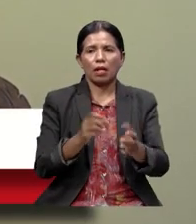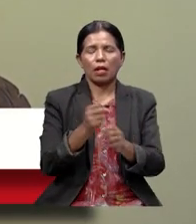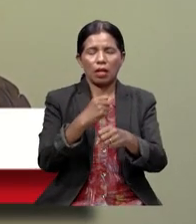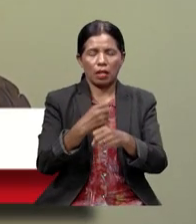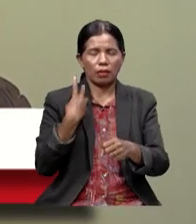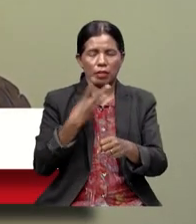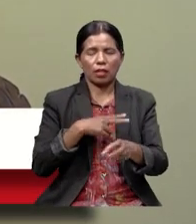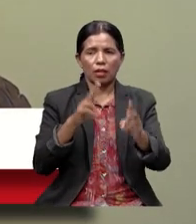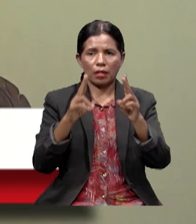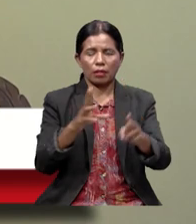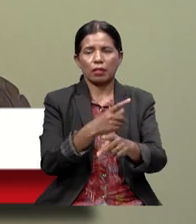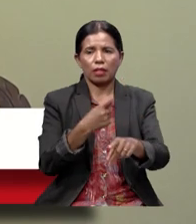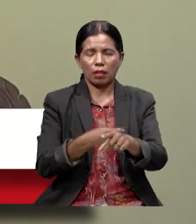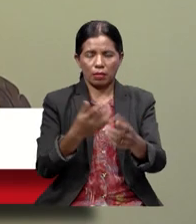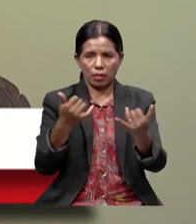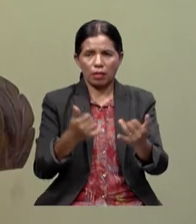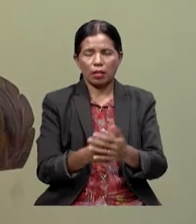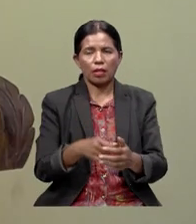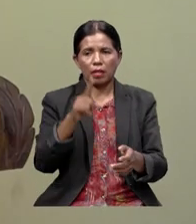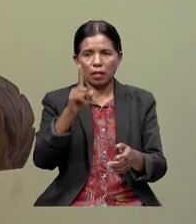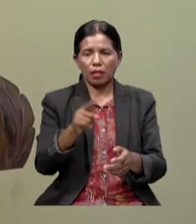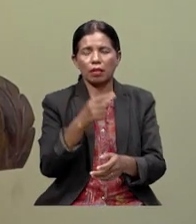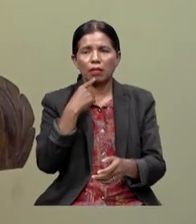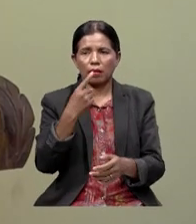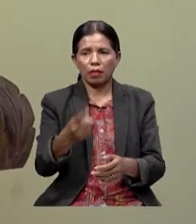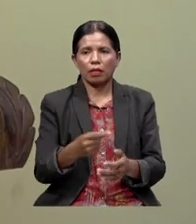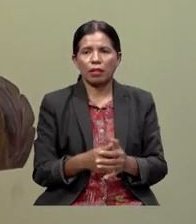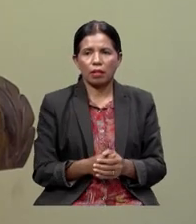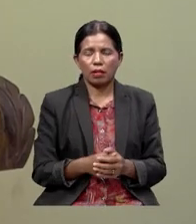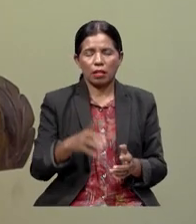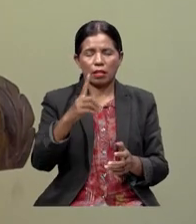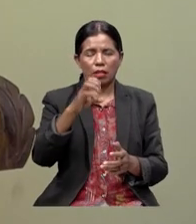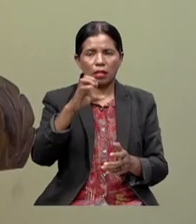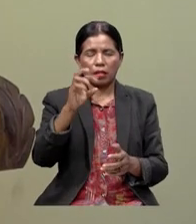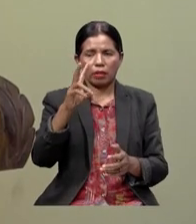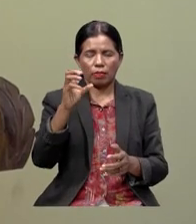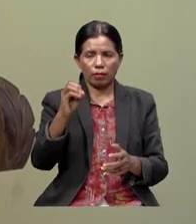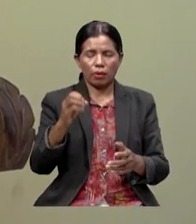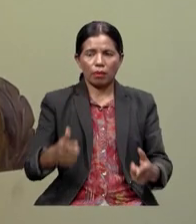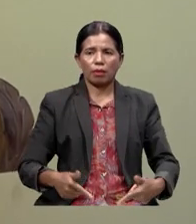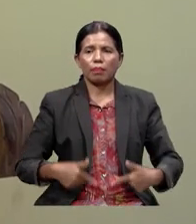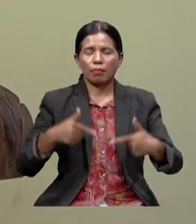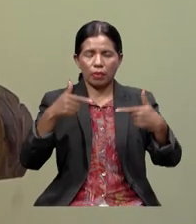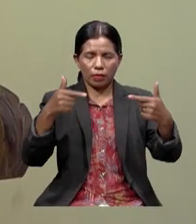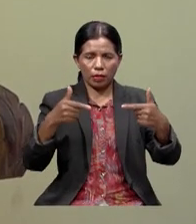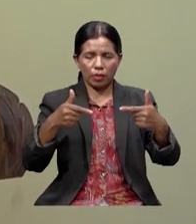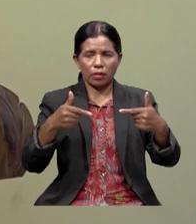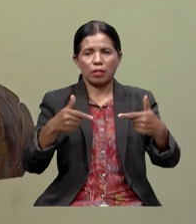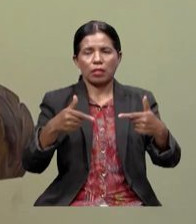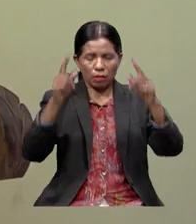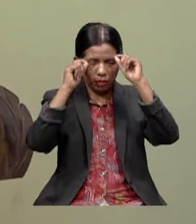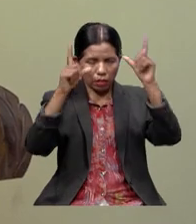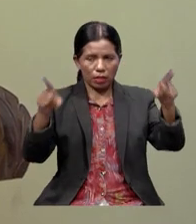talalais, mebe ao mesmo tempo, ira nebe kataka, devora morisve Timor-Leste nia,